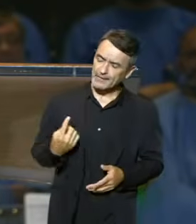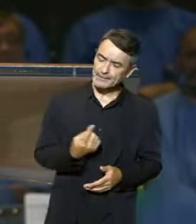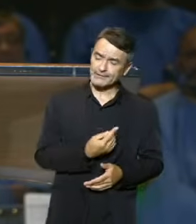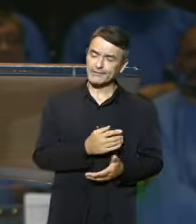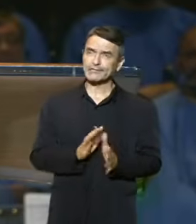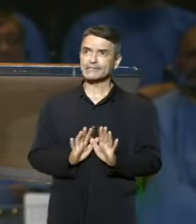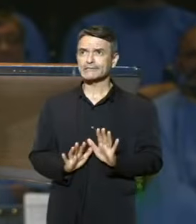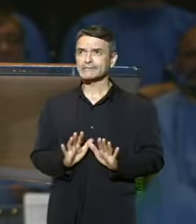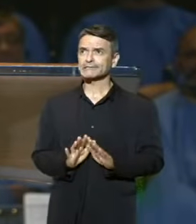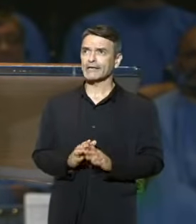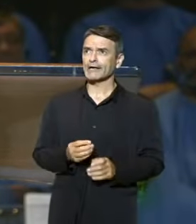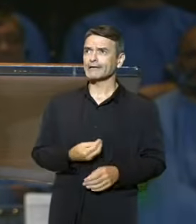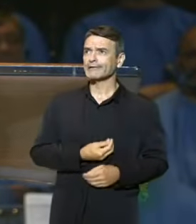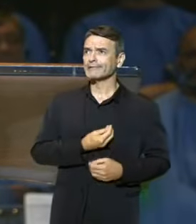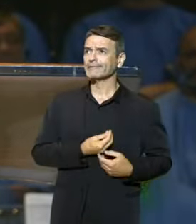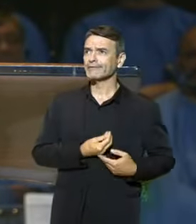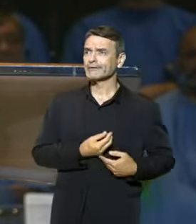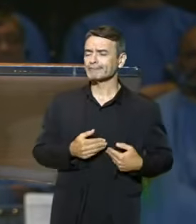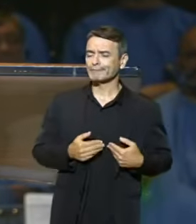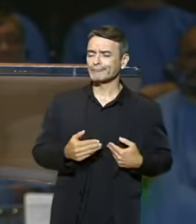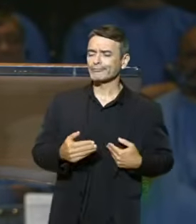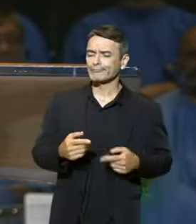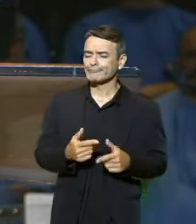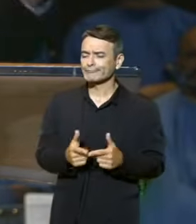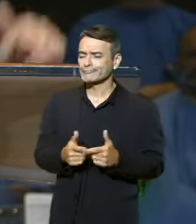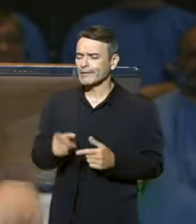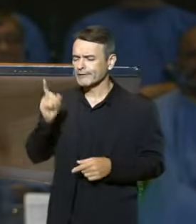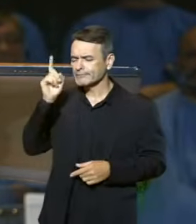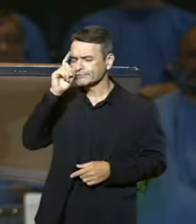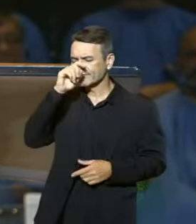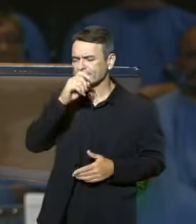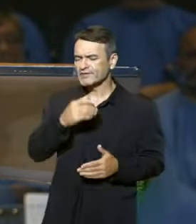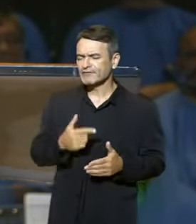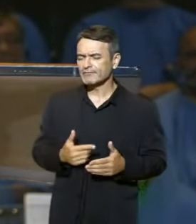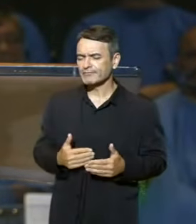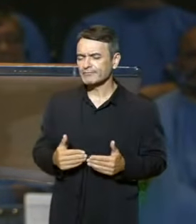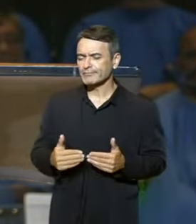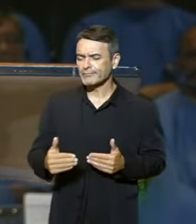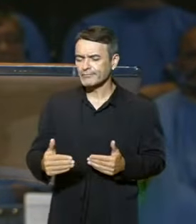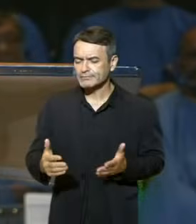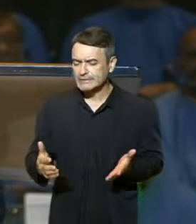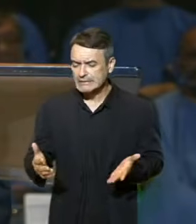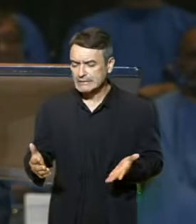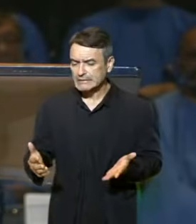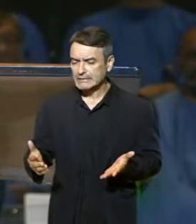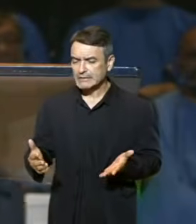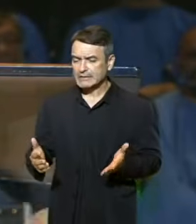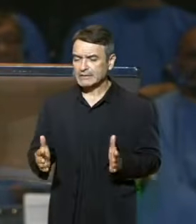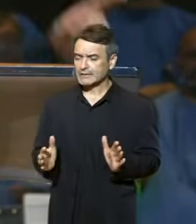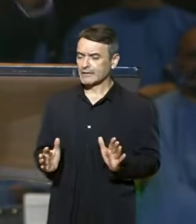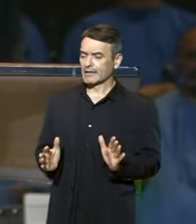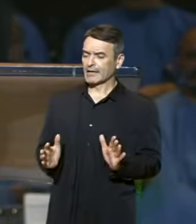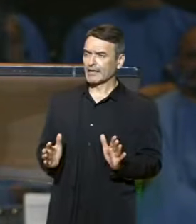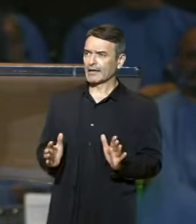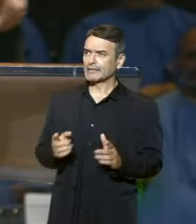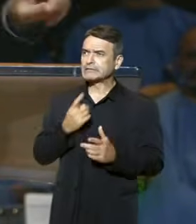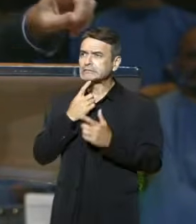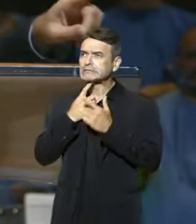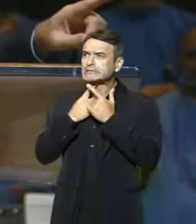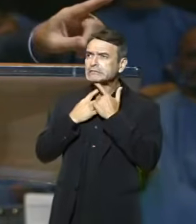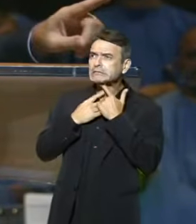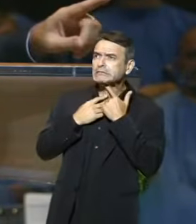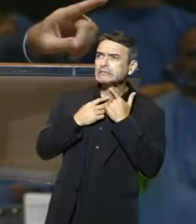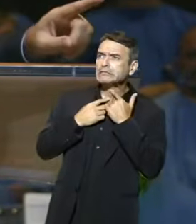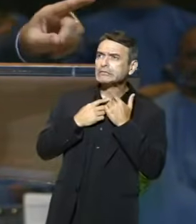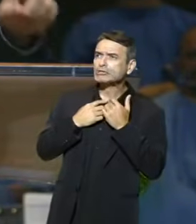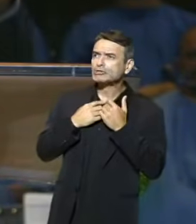desertos da nossa vida, pelos momentos difíceis da nossa vida, e os desejos da